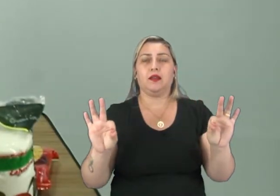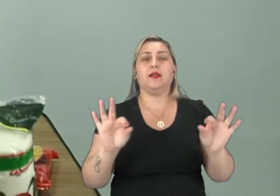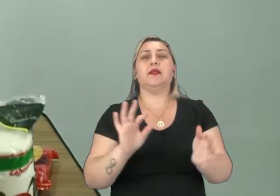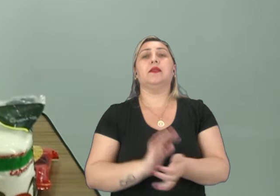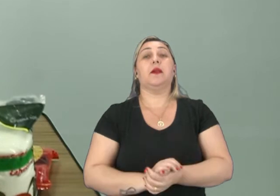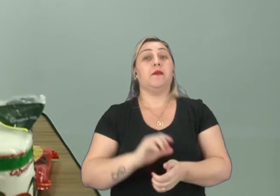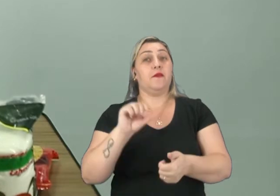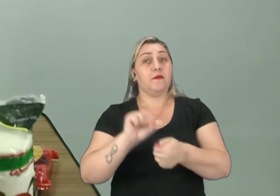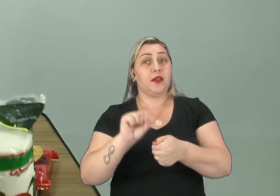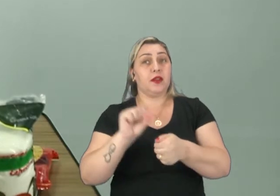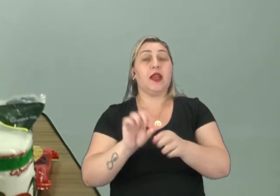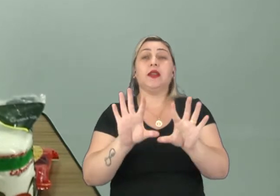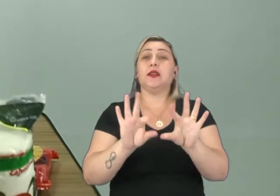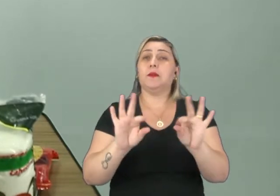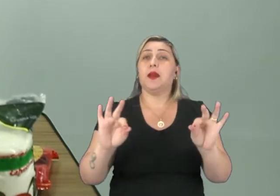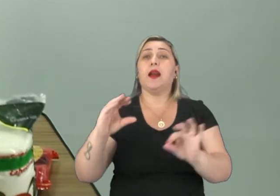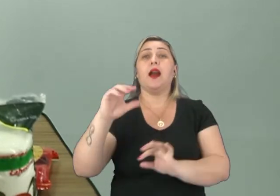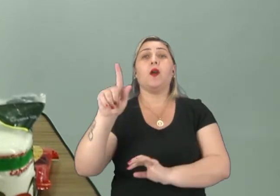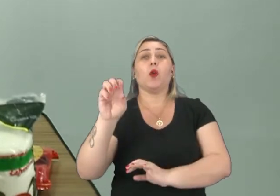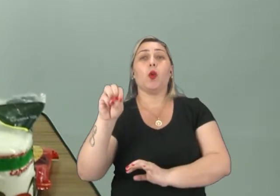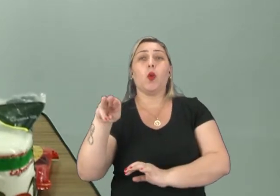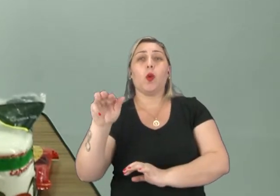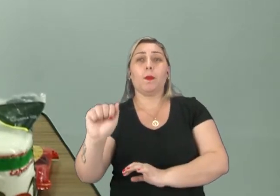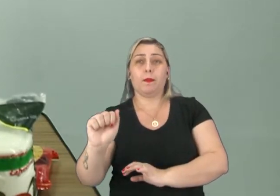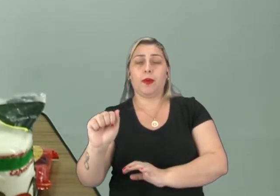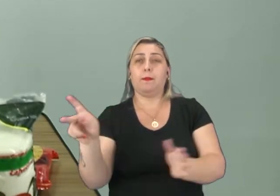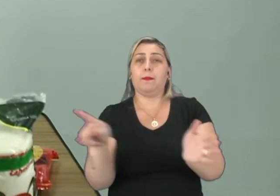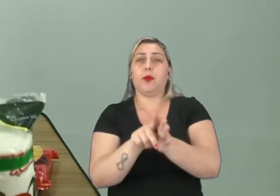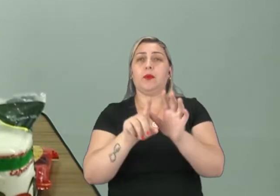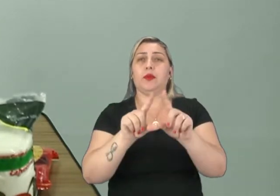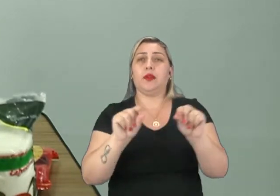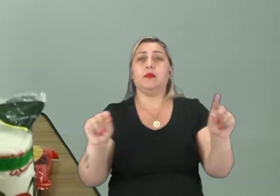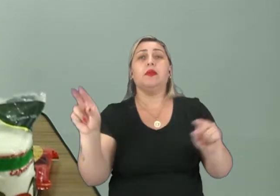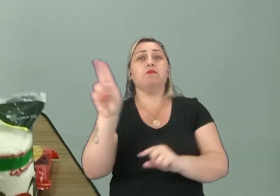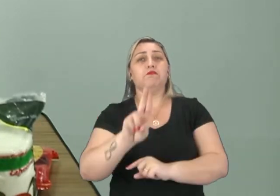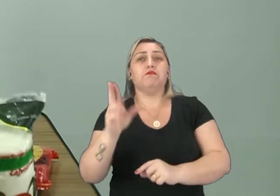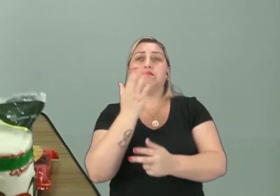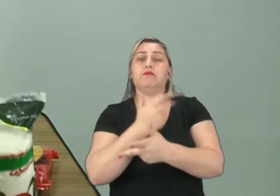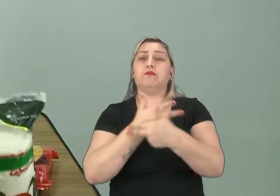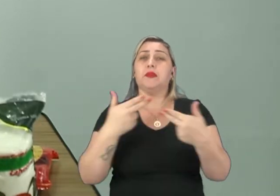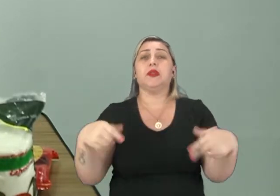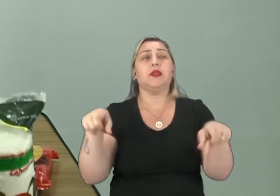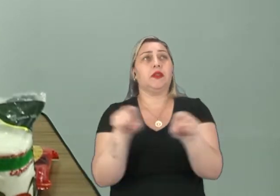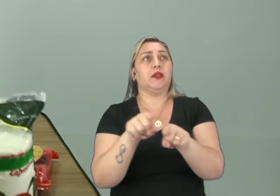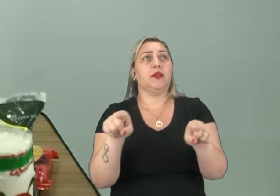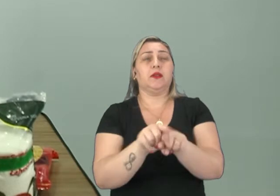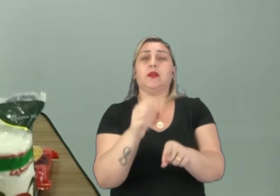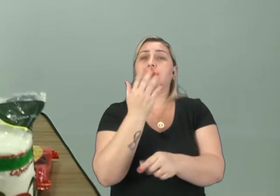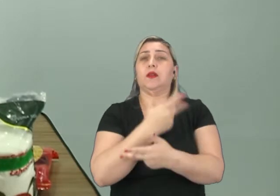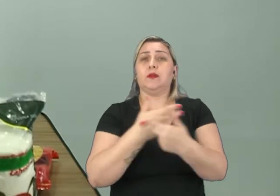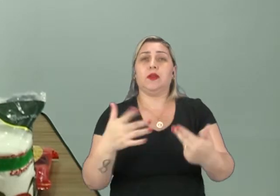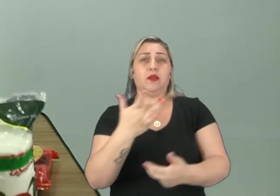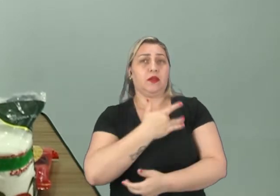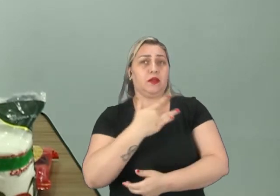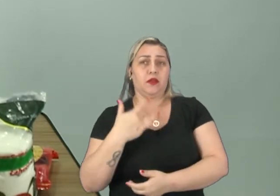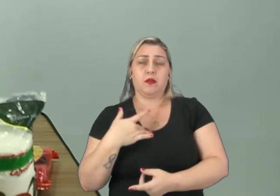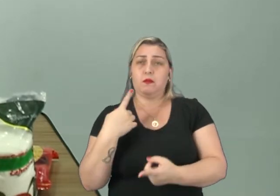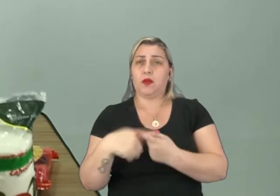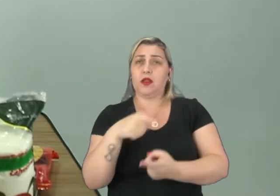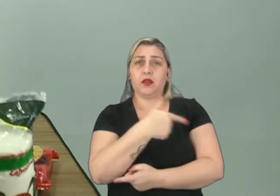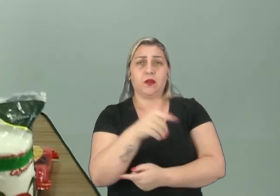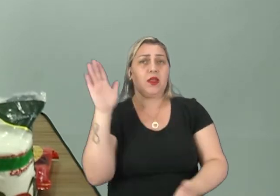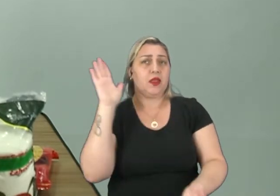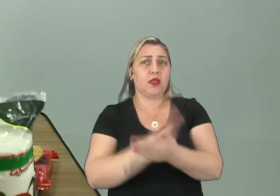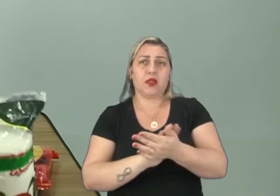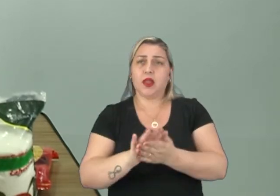A goma para fazer tapioca. Também é um alimento bastante consumido. E também é um alimento saudável, porque não tem